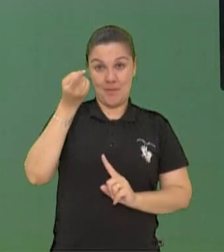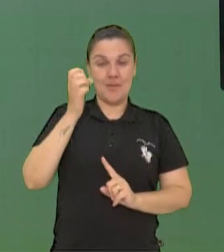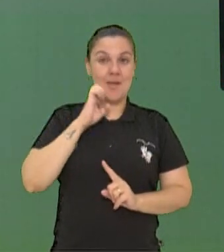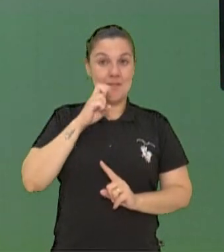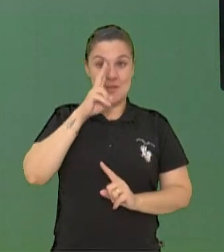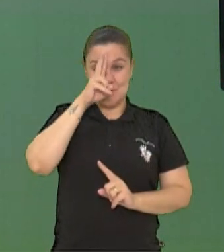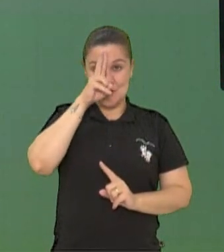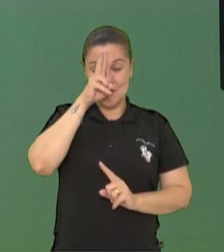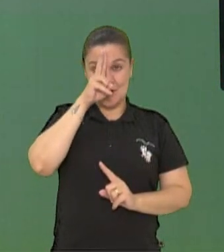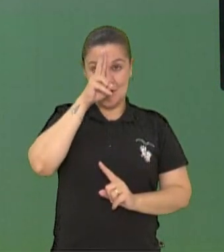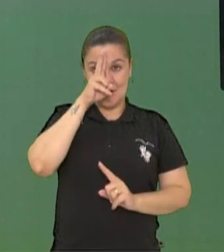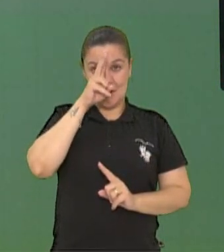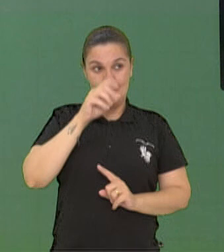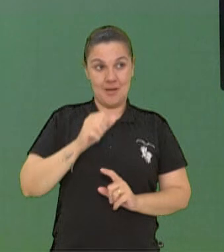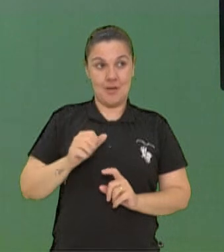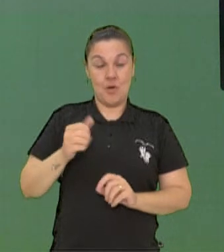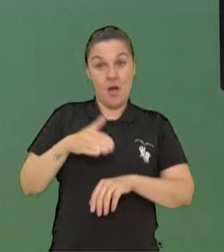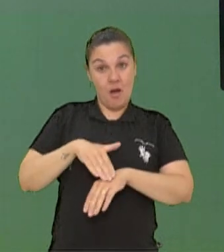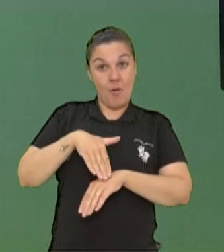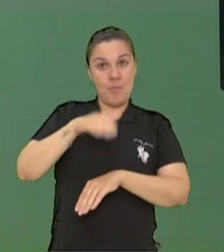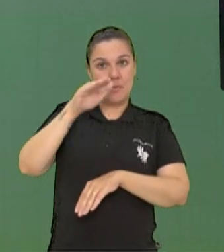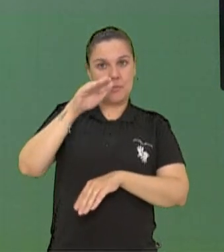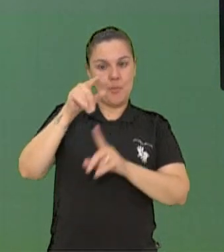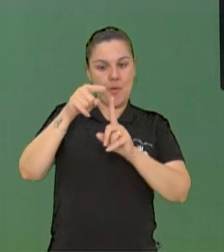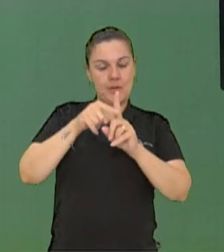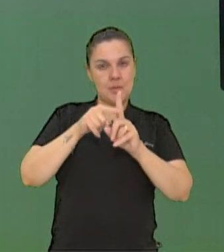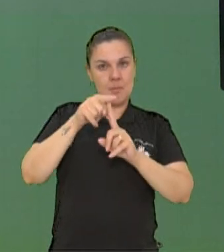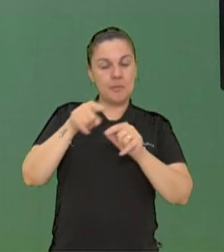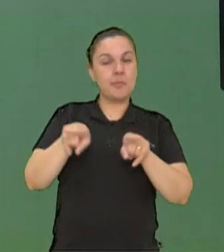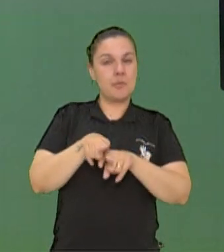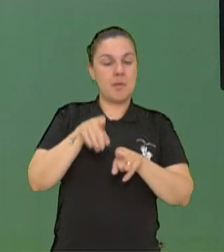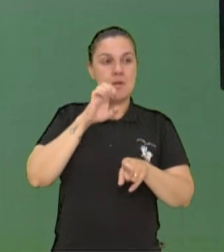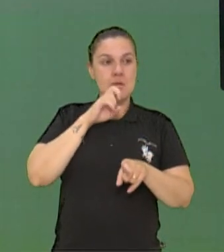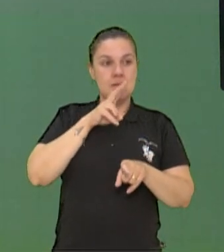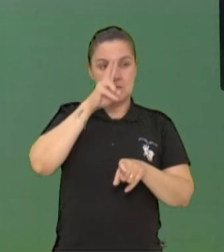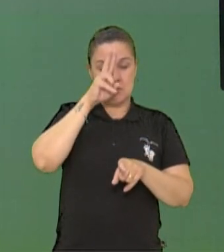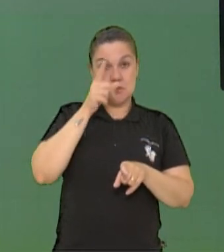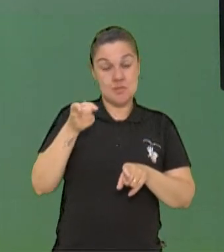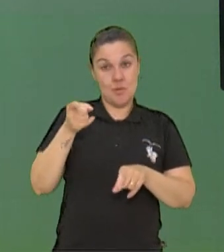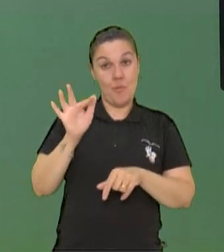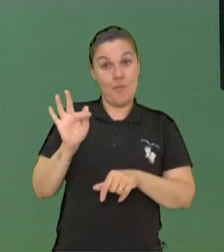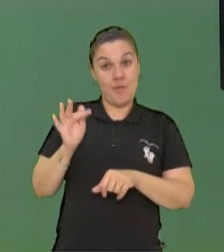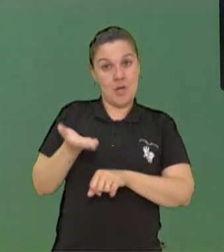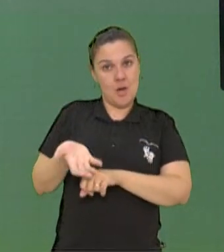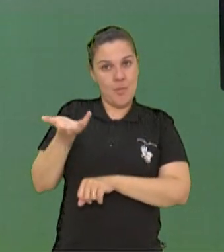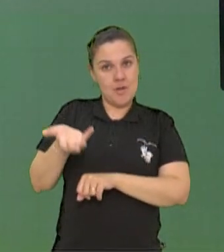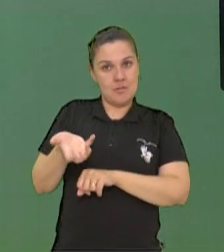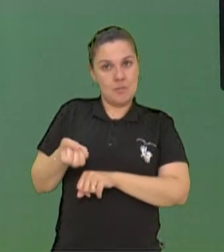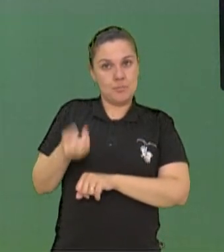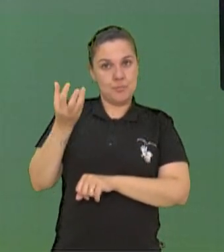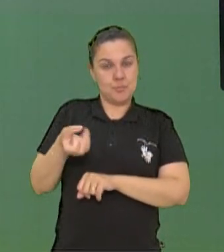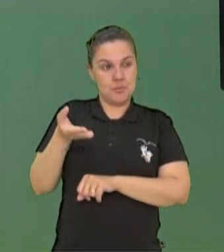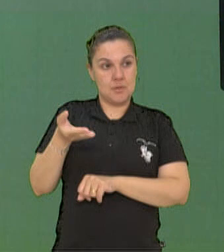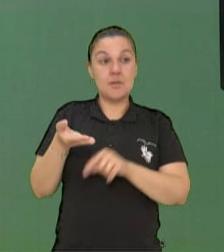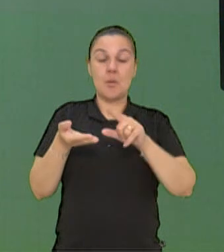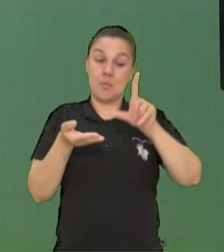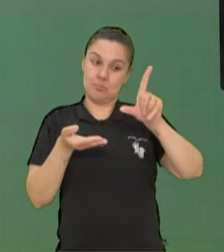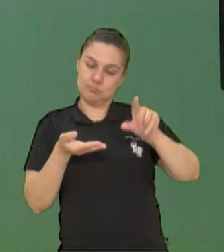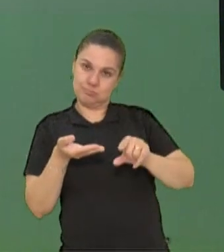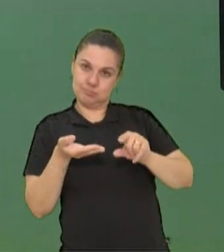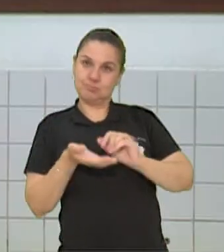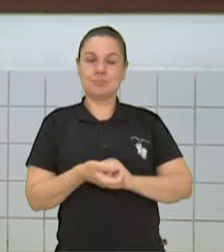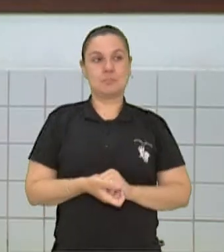energia. Aumentou a temperatura? É claro que aumentou a energia. Então, aumentou a frequência. O que acontece com o lambda? Ele tem que